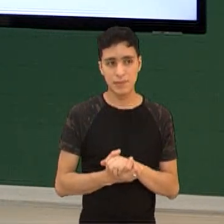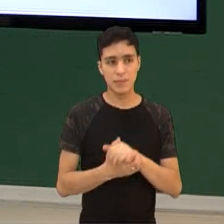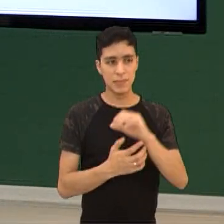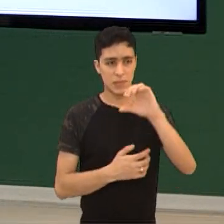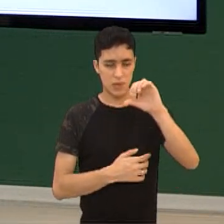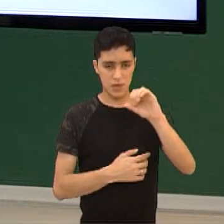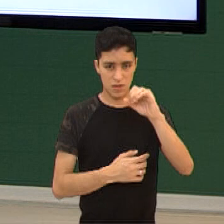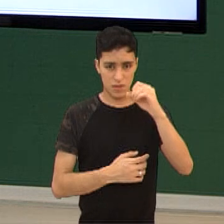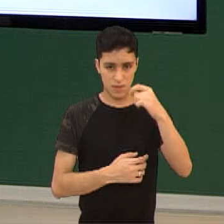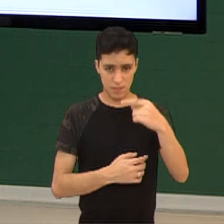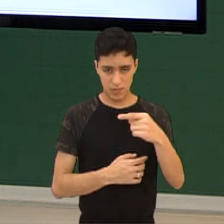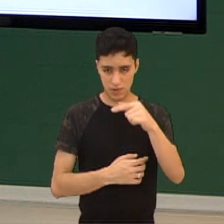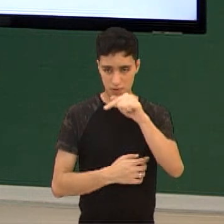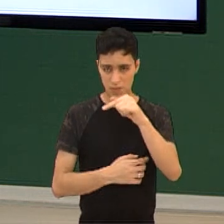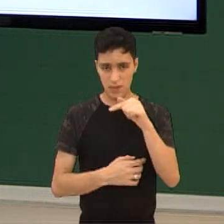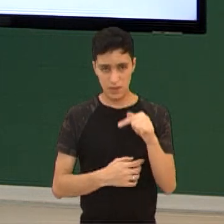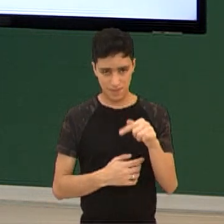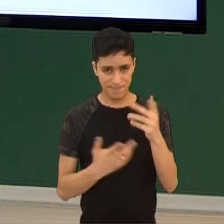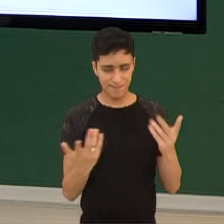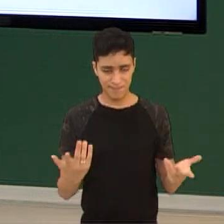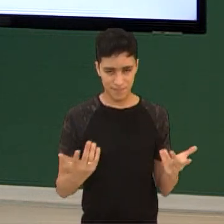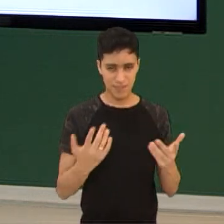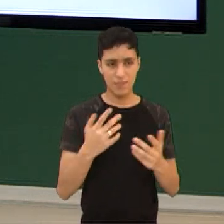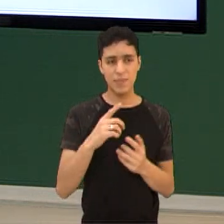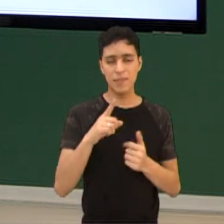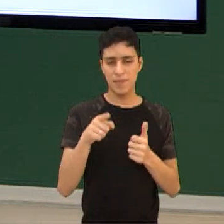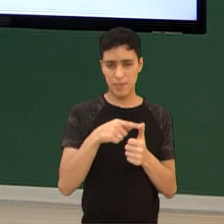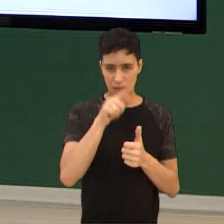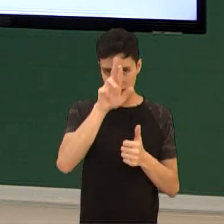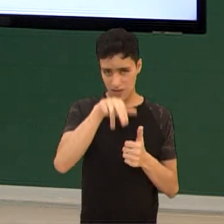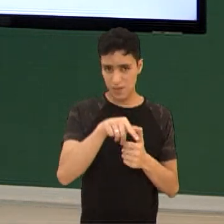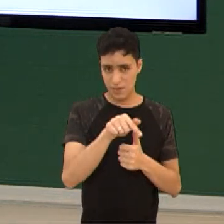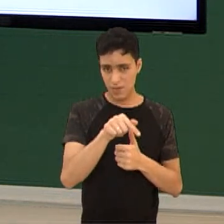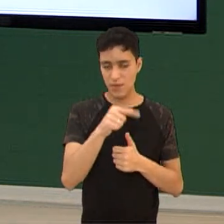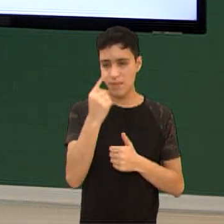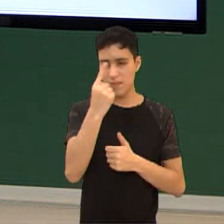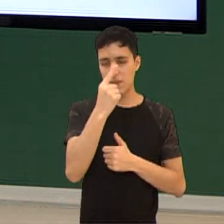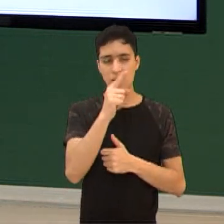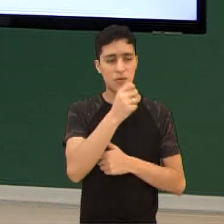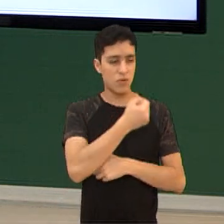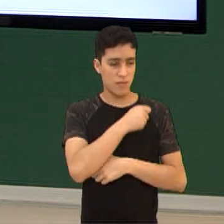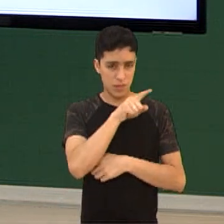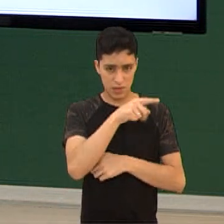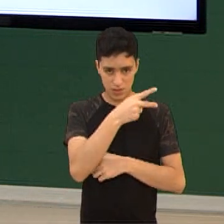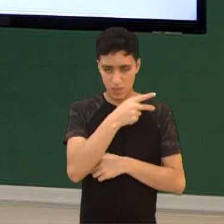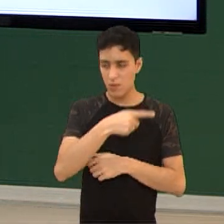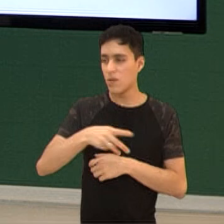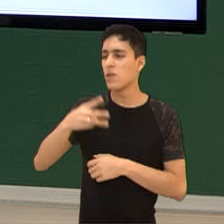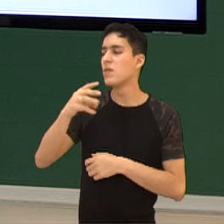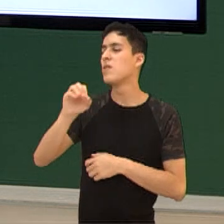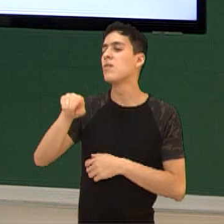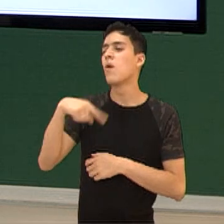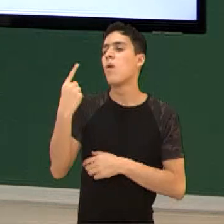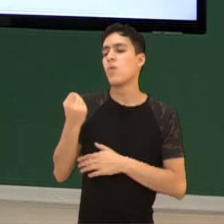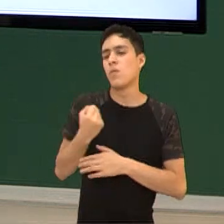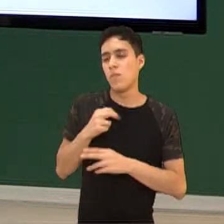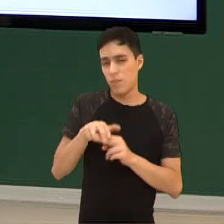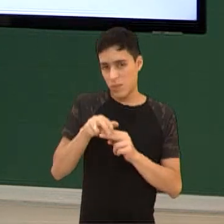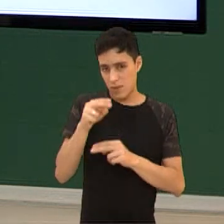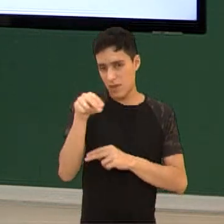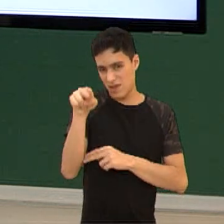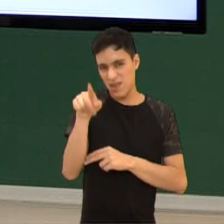menos 2, 7. Então a razão aqui é 7, o primeiro termo é 2, eu estou buscando o 30º termo, por isso que o N é